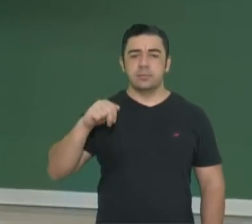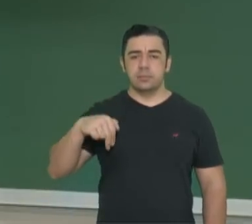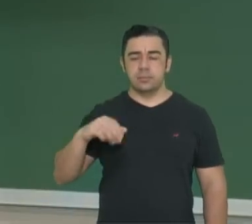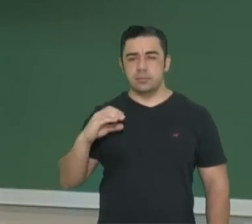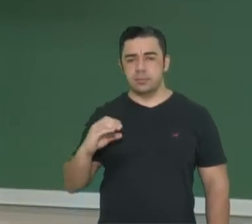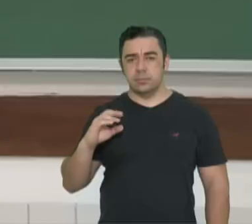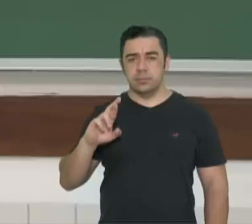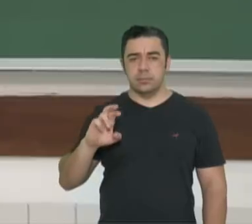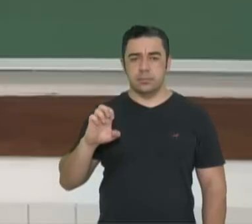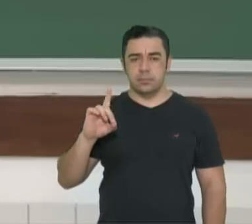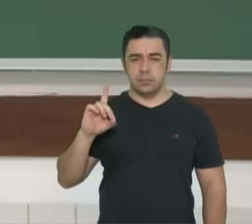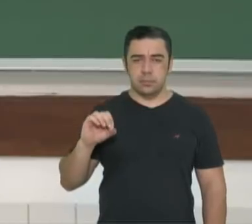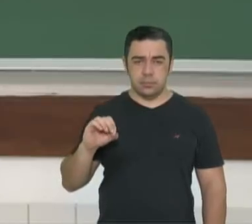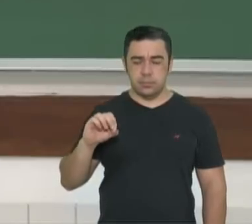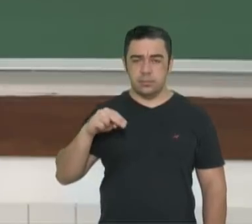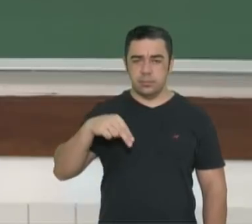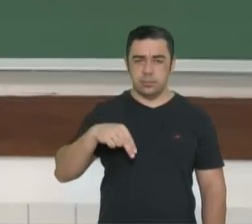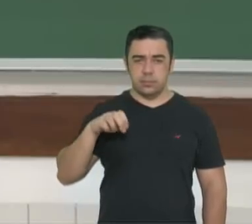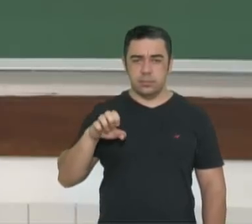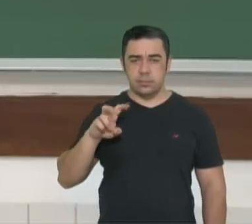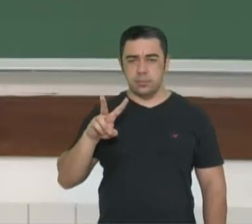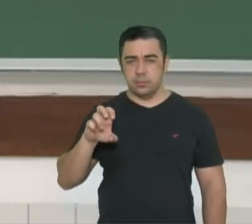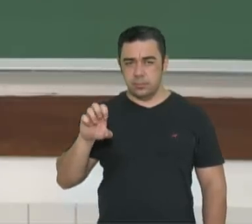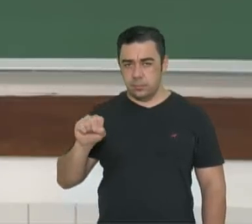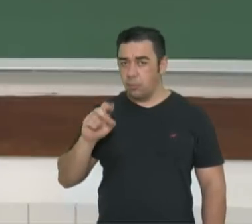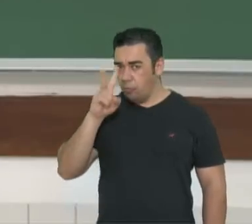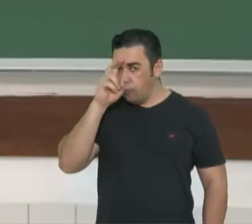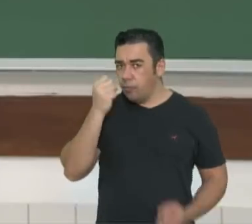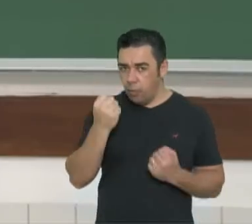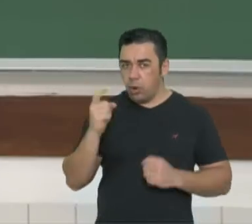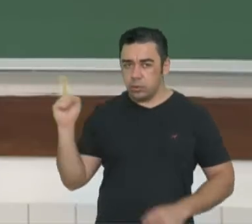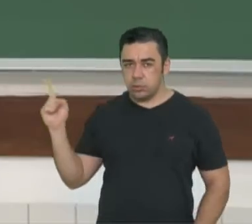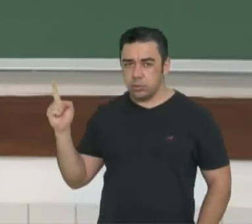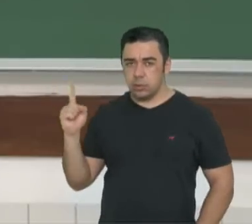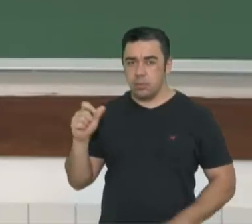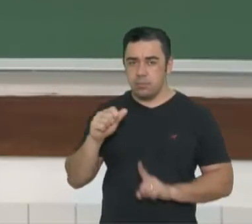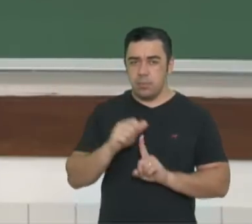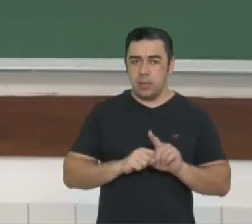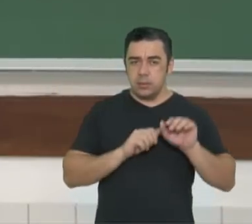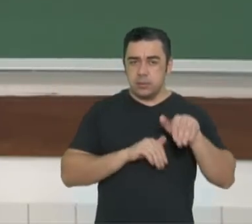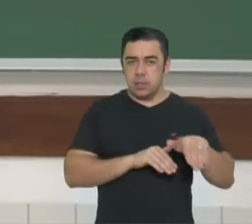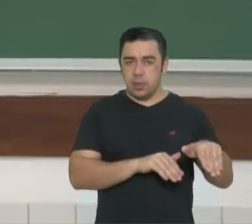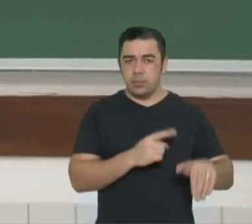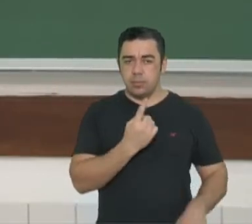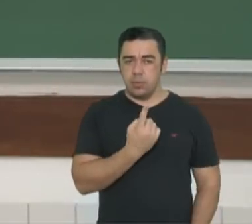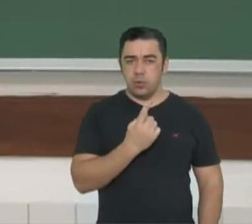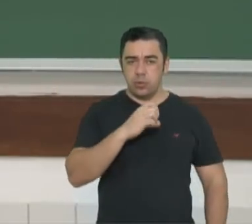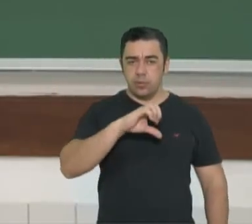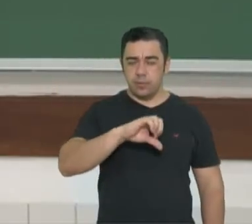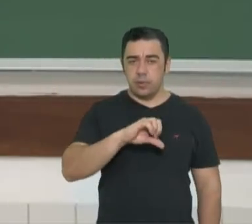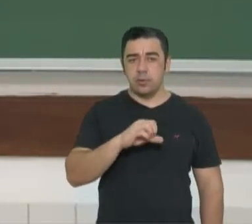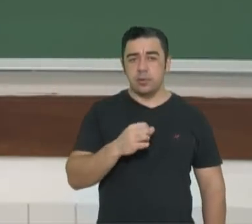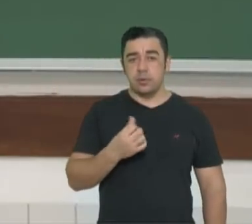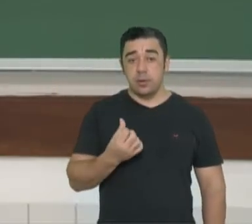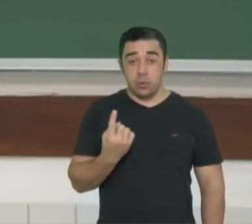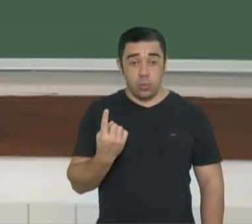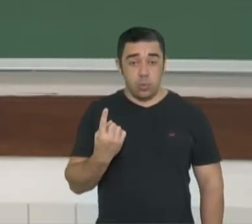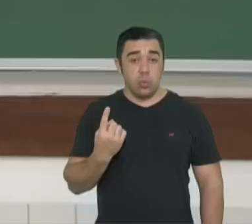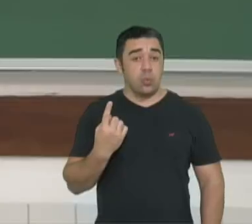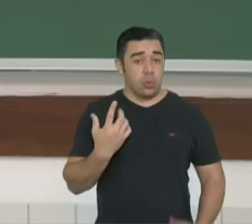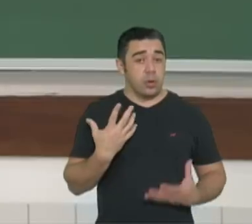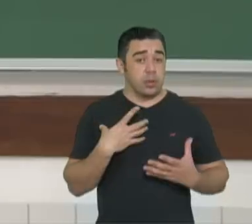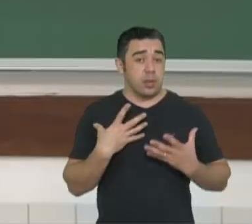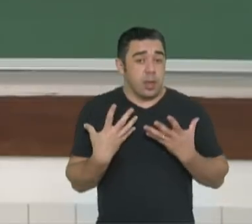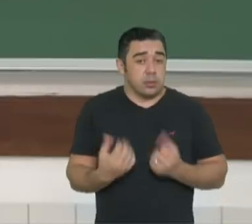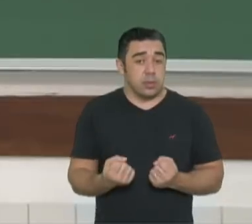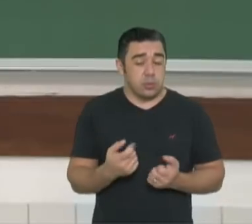aí para você. Então, essas imagens muito fortes aí de setembro de 61, quando o Jango finalmente assumiu como